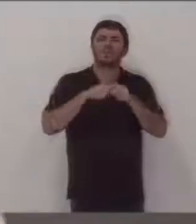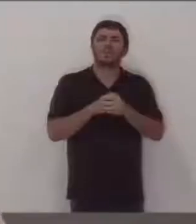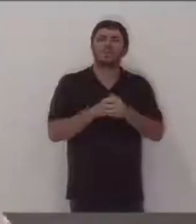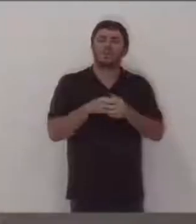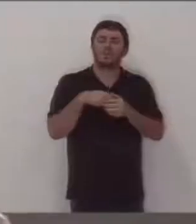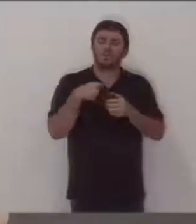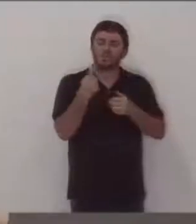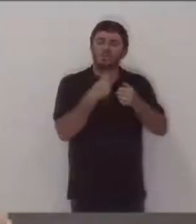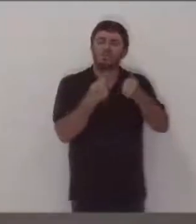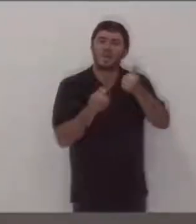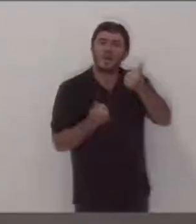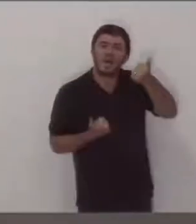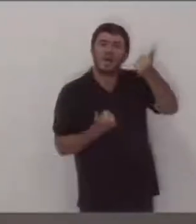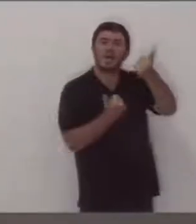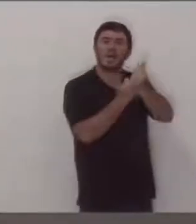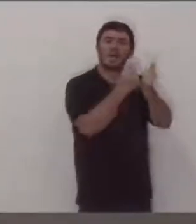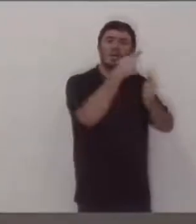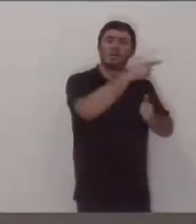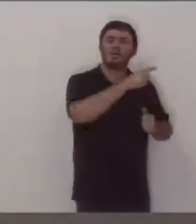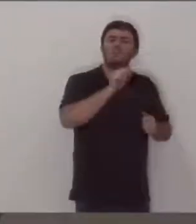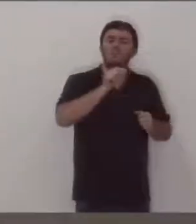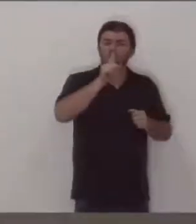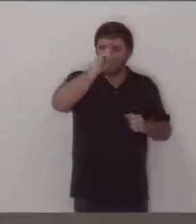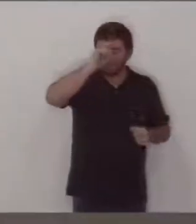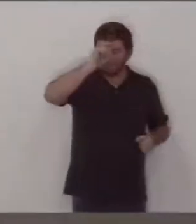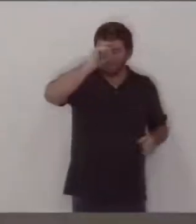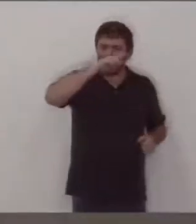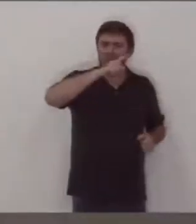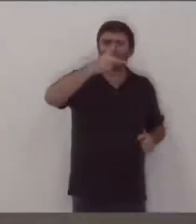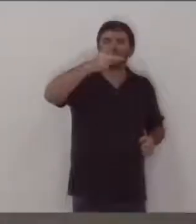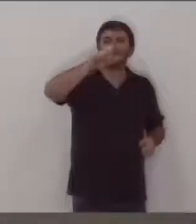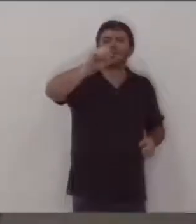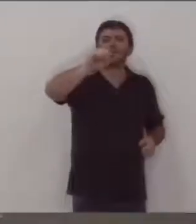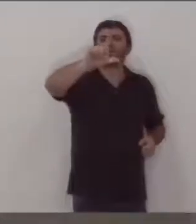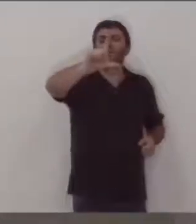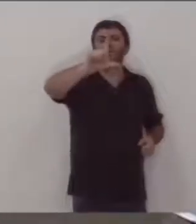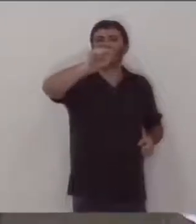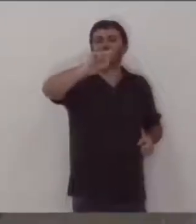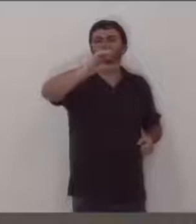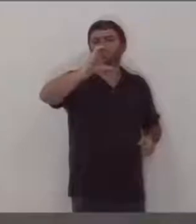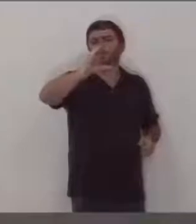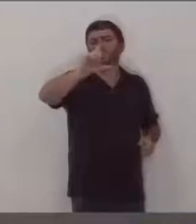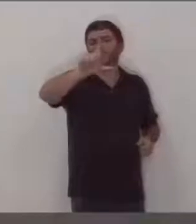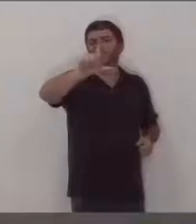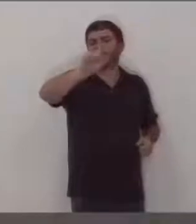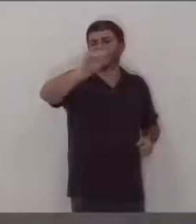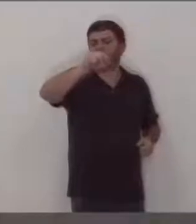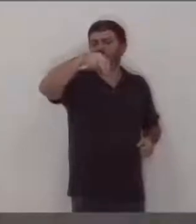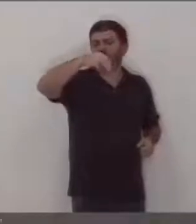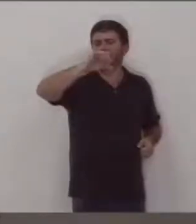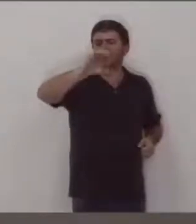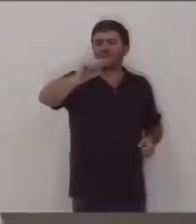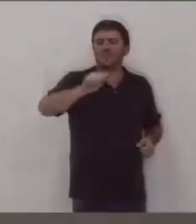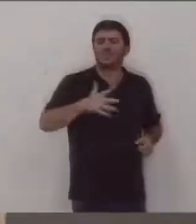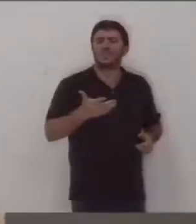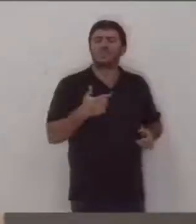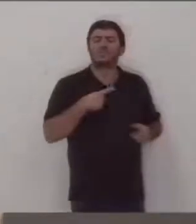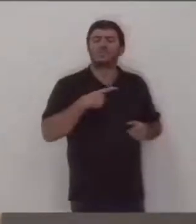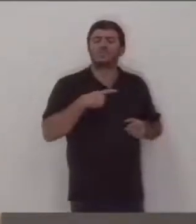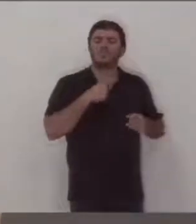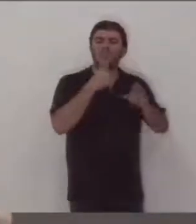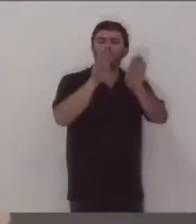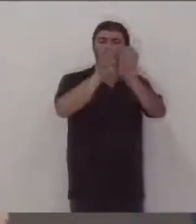fica fechada de maneira nenhuma, então é um constrangimento até para a pessoa sendo atendida ali, daí ele me mandou a foto, vou encaminhar